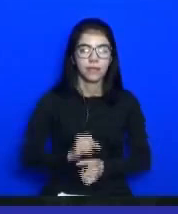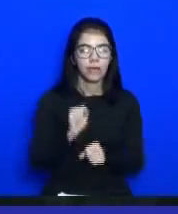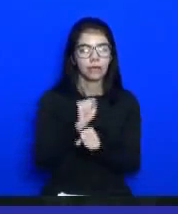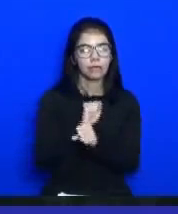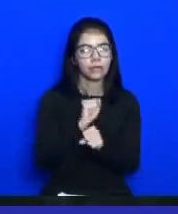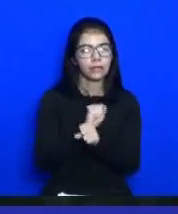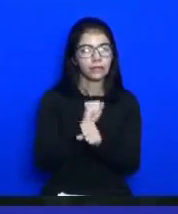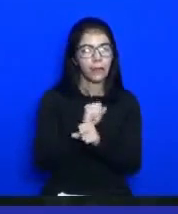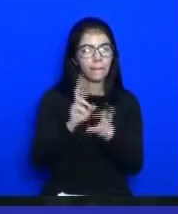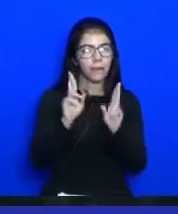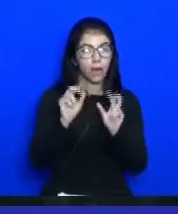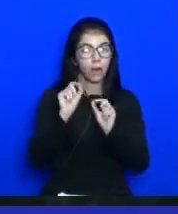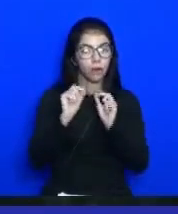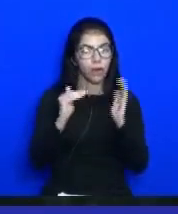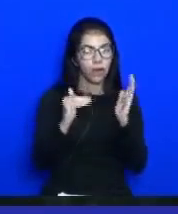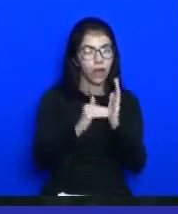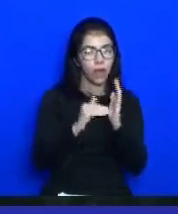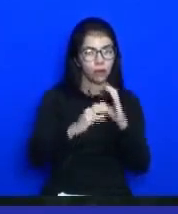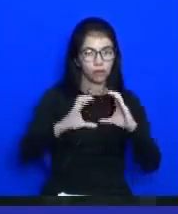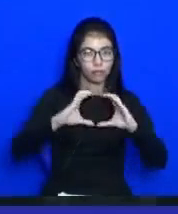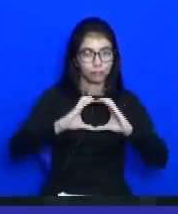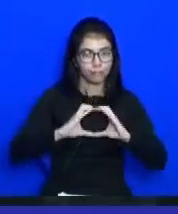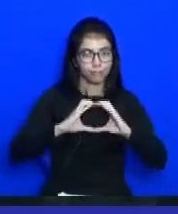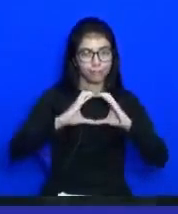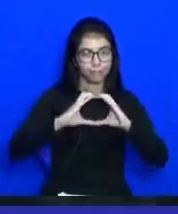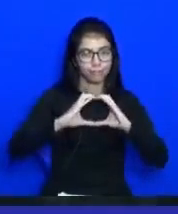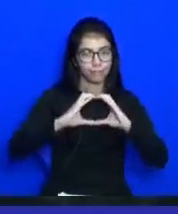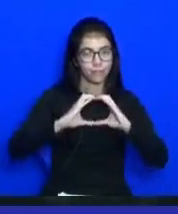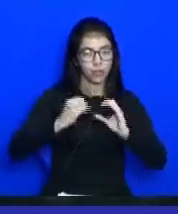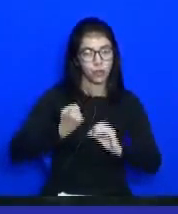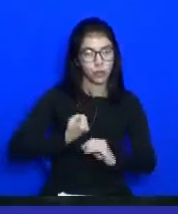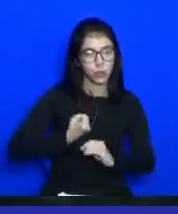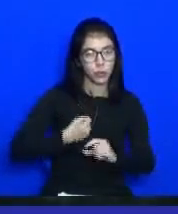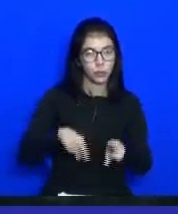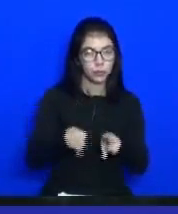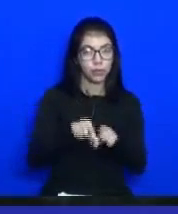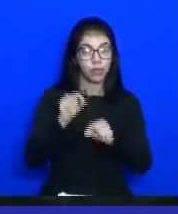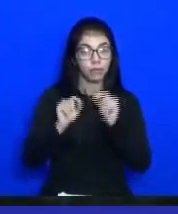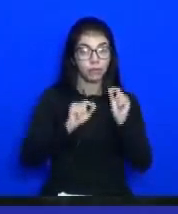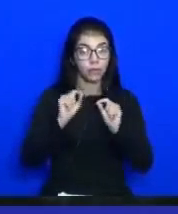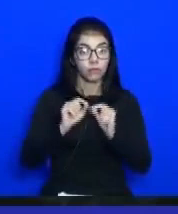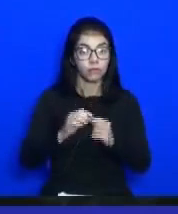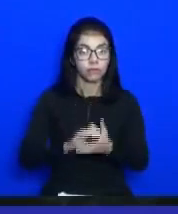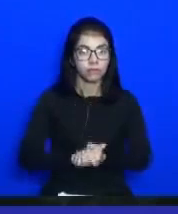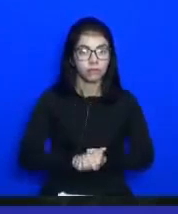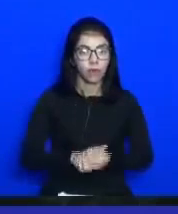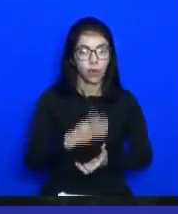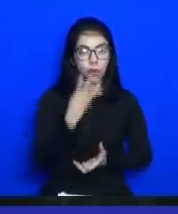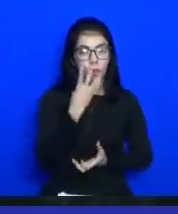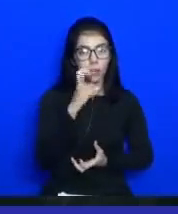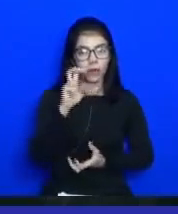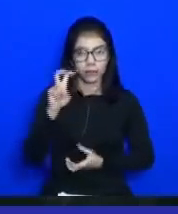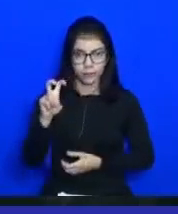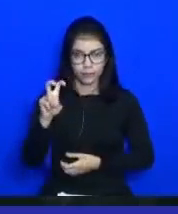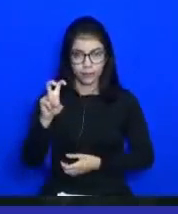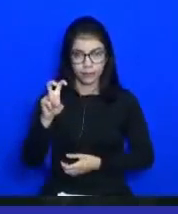Aguardando ansiosamente a última bola, o último número, que é o